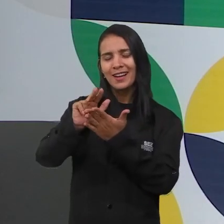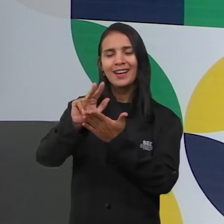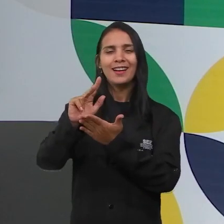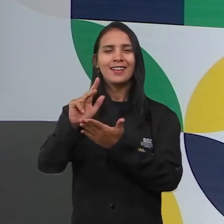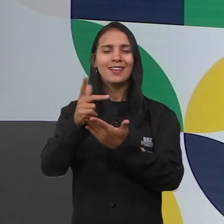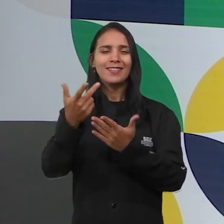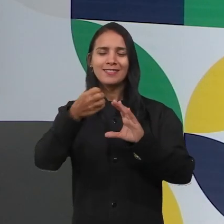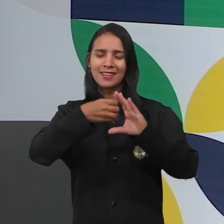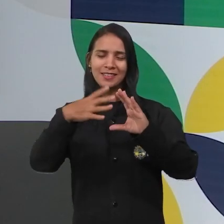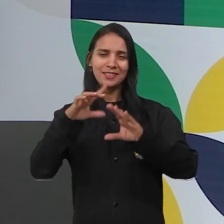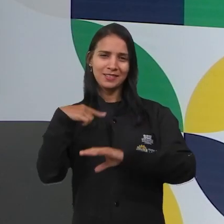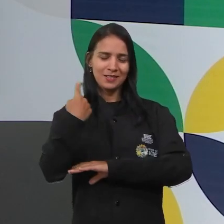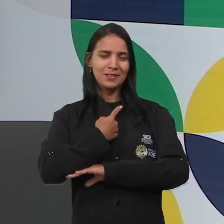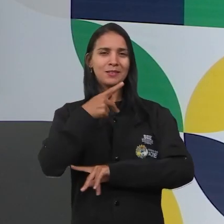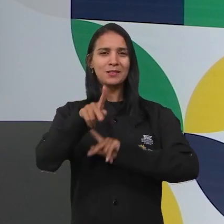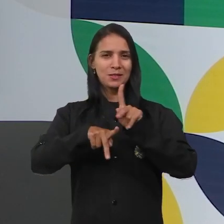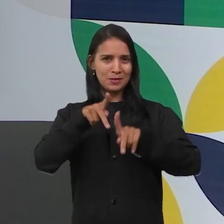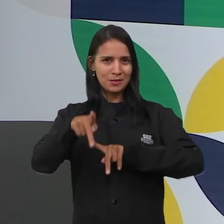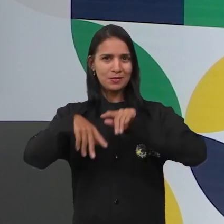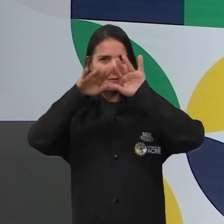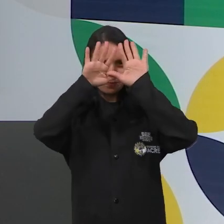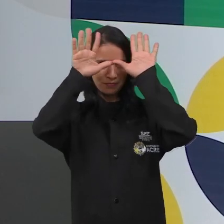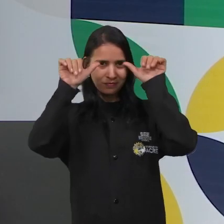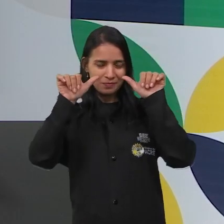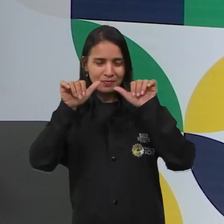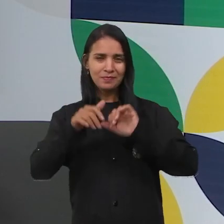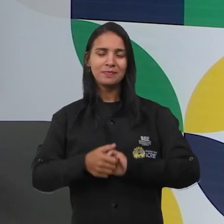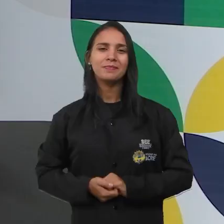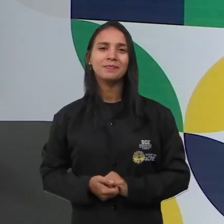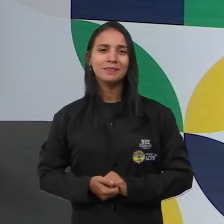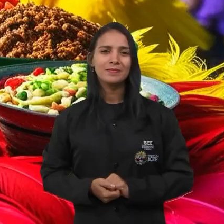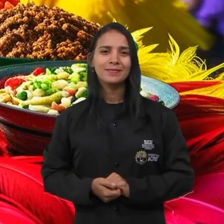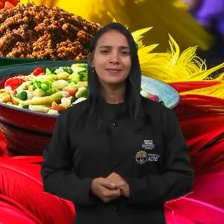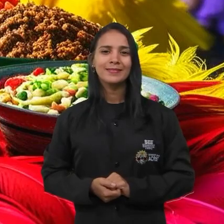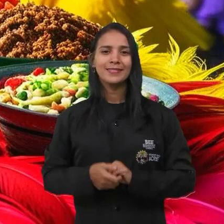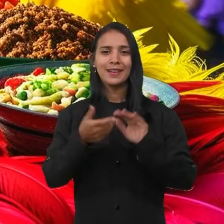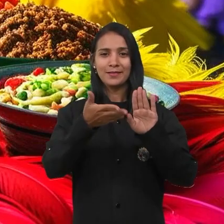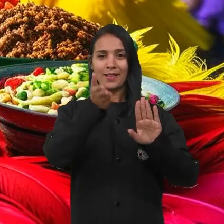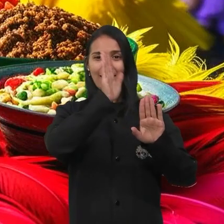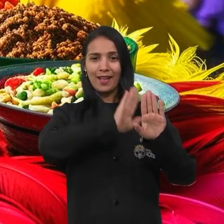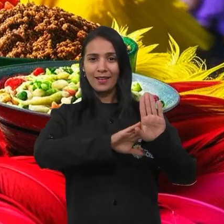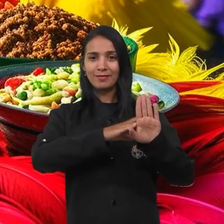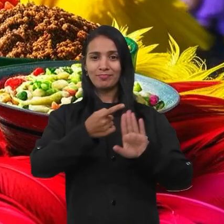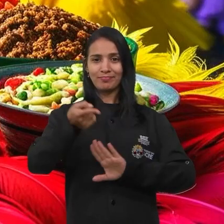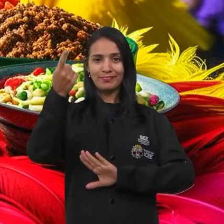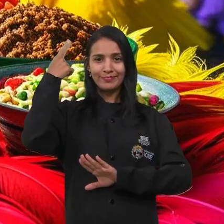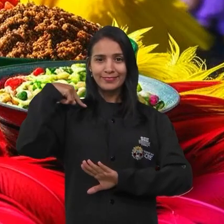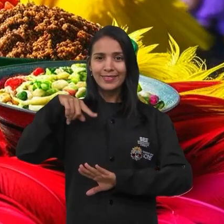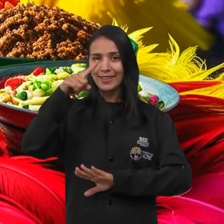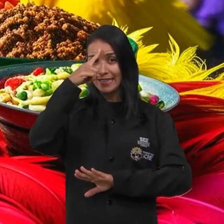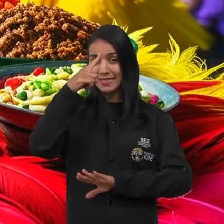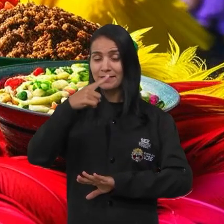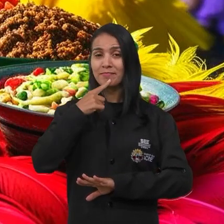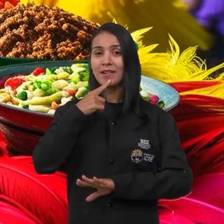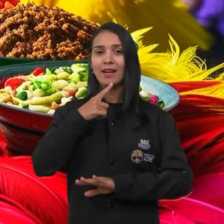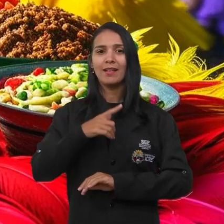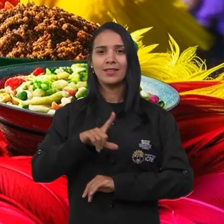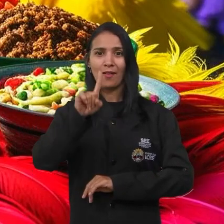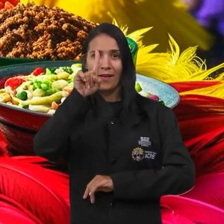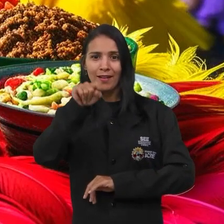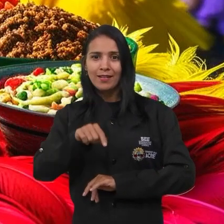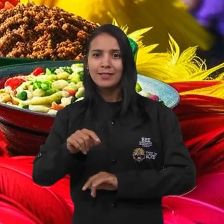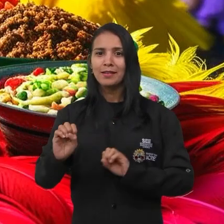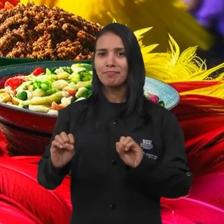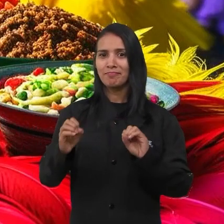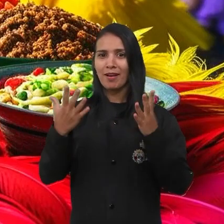nossa população. Certo, pessoal? Bem, aqui no fundo a imagem que é um pouco aí da diversidade